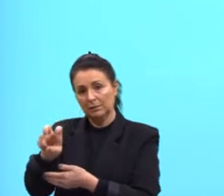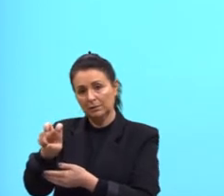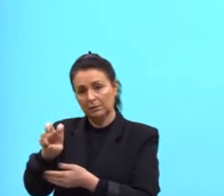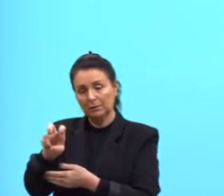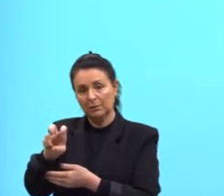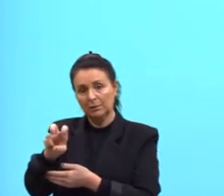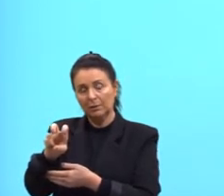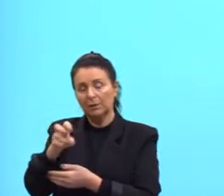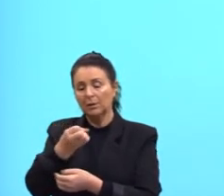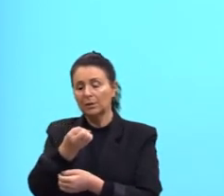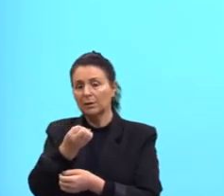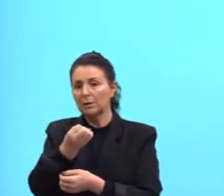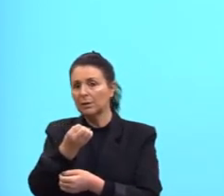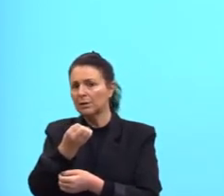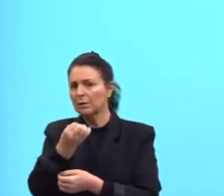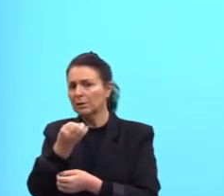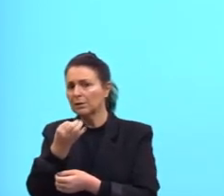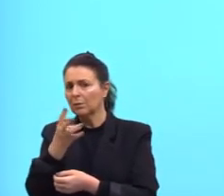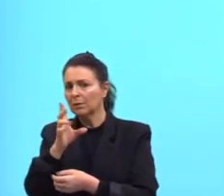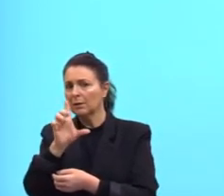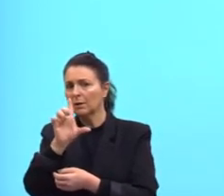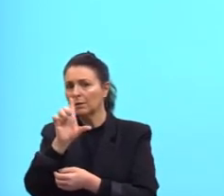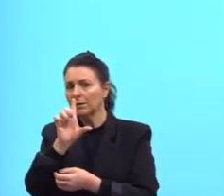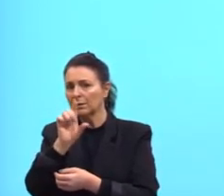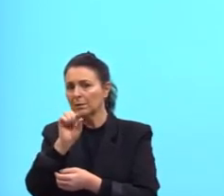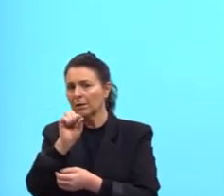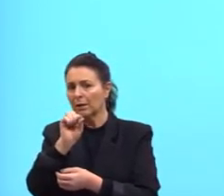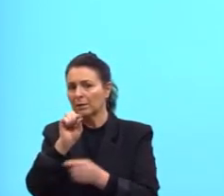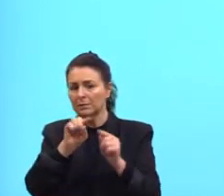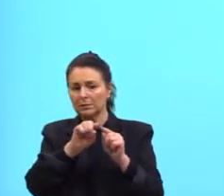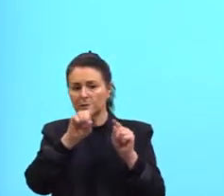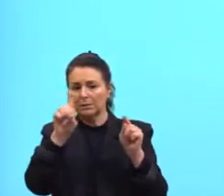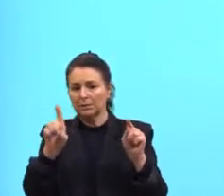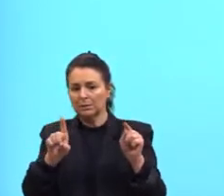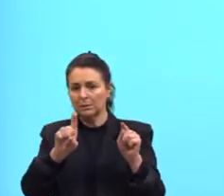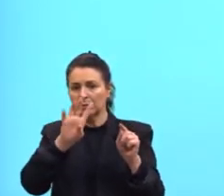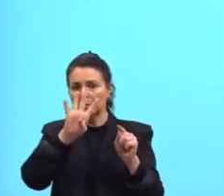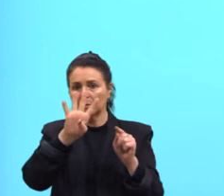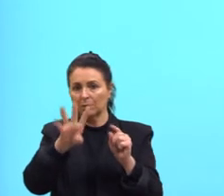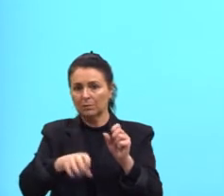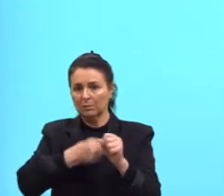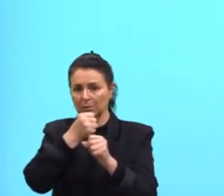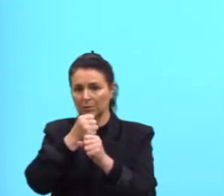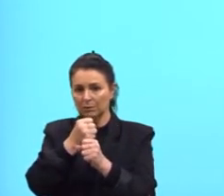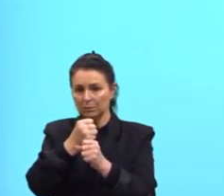e vamos contar ali dez Altos de 4 anos ou